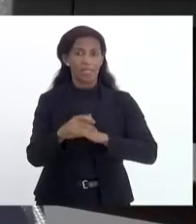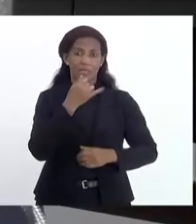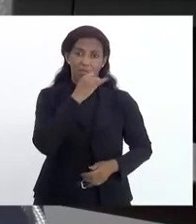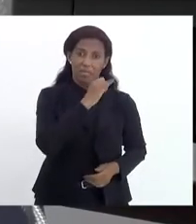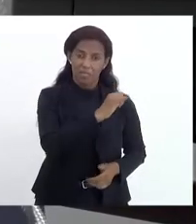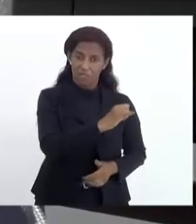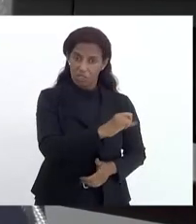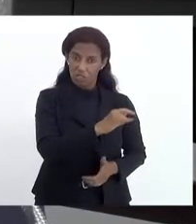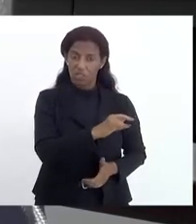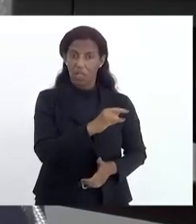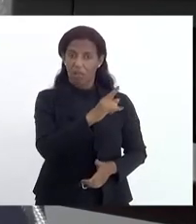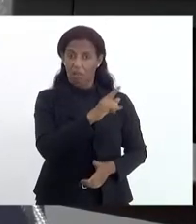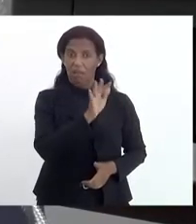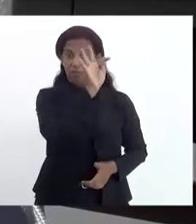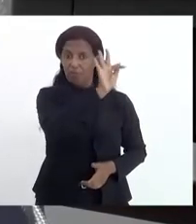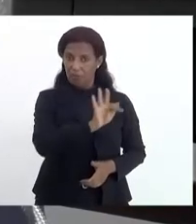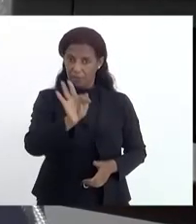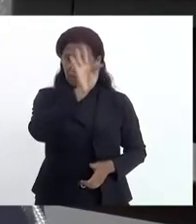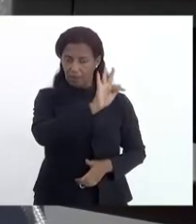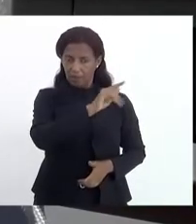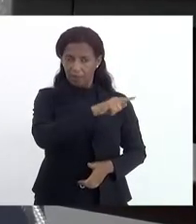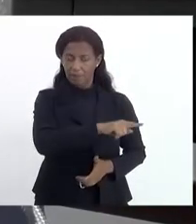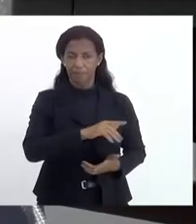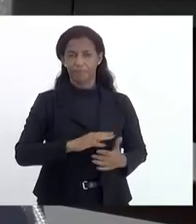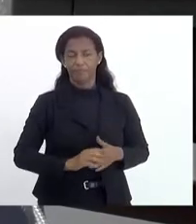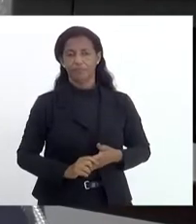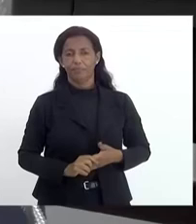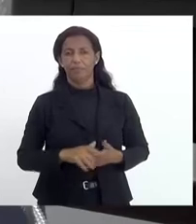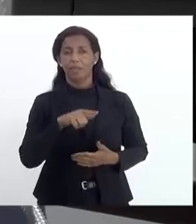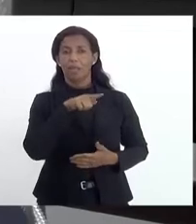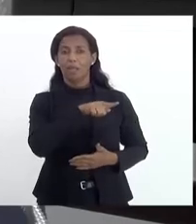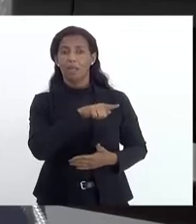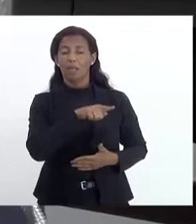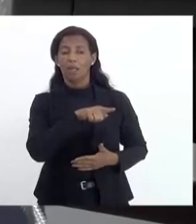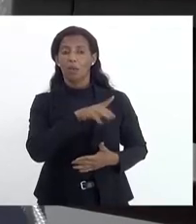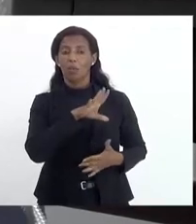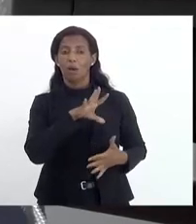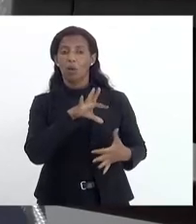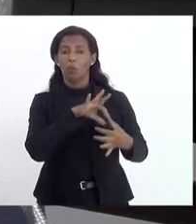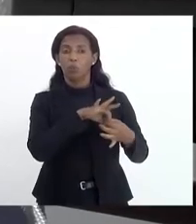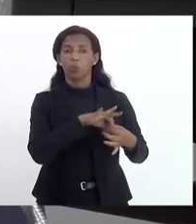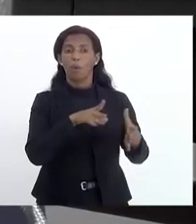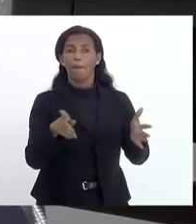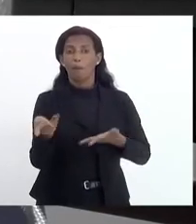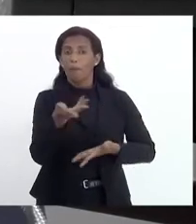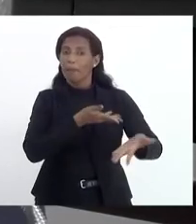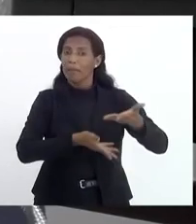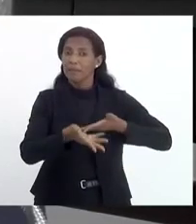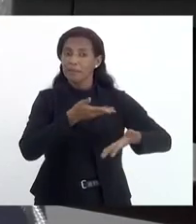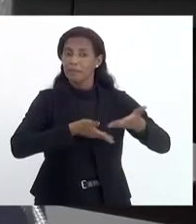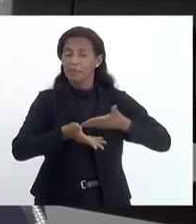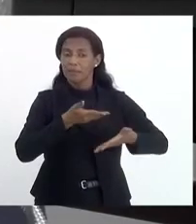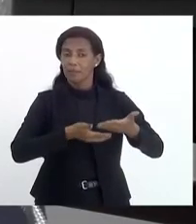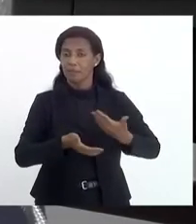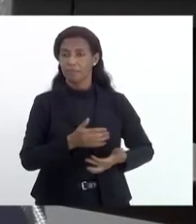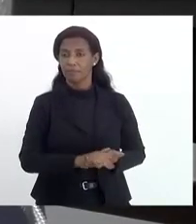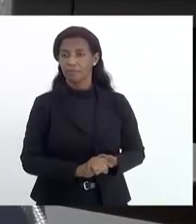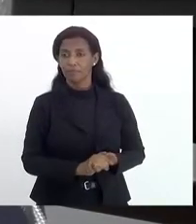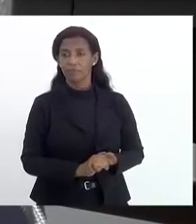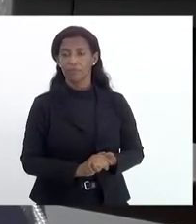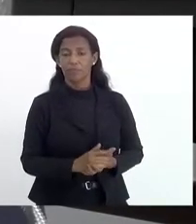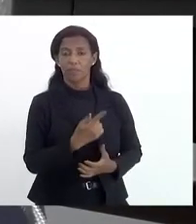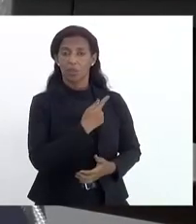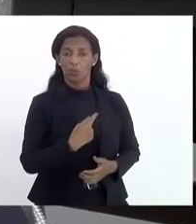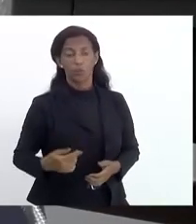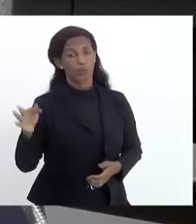de competência federal a regulação, mas é uma concessão estadual. É uma competência compartilhada entre o